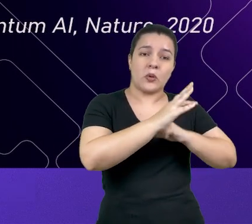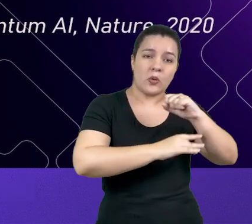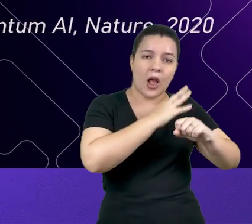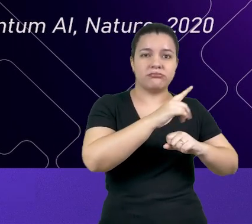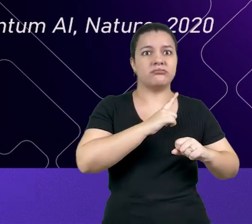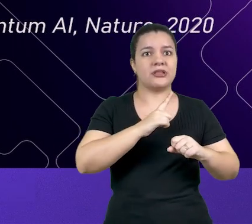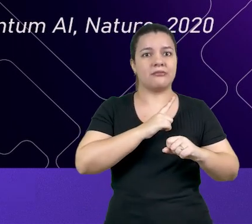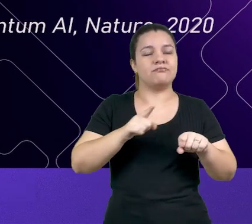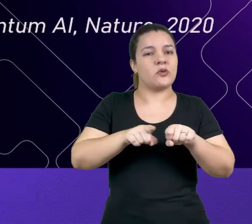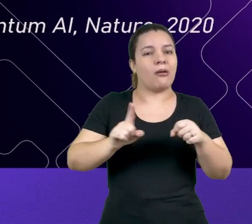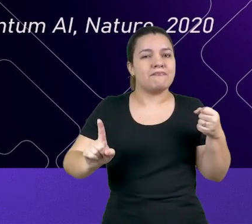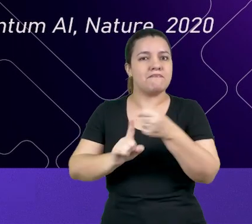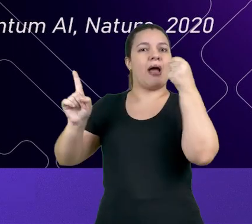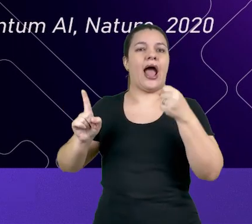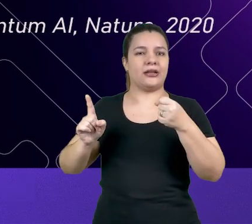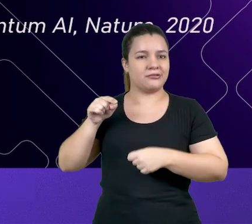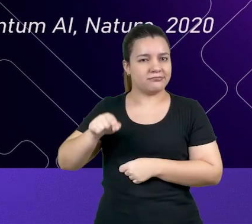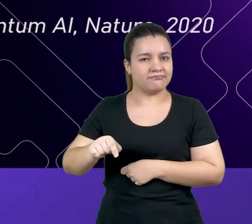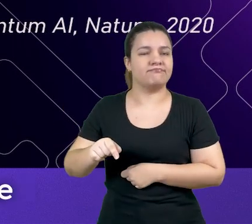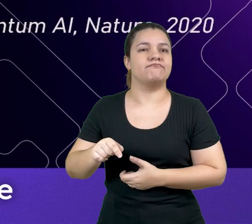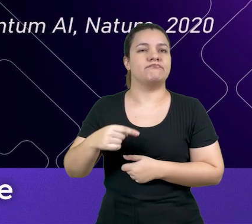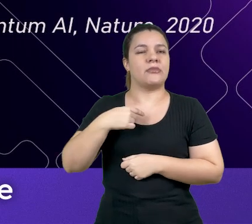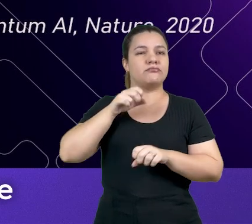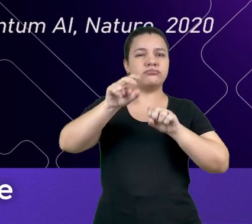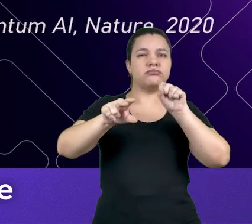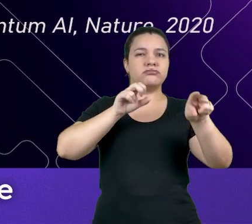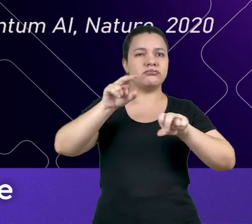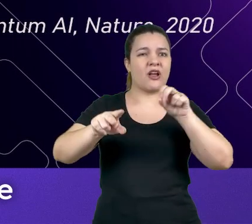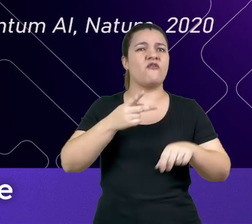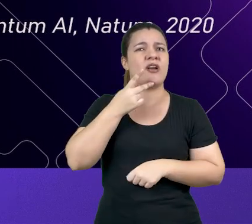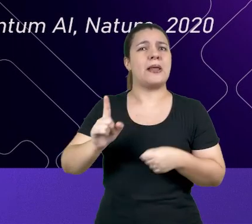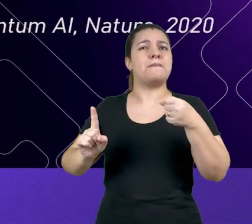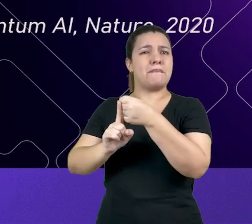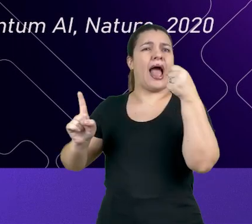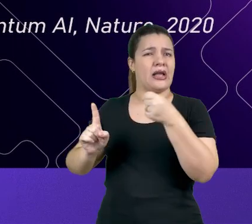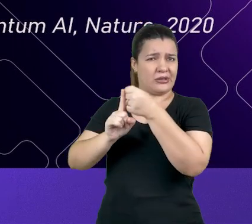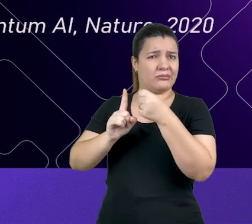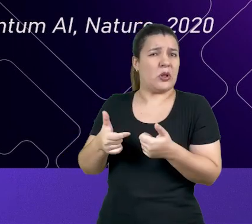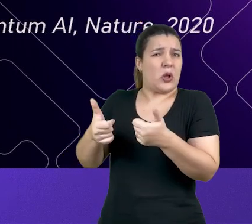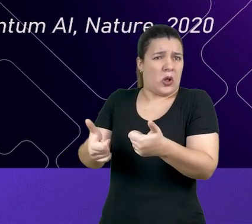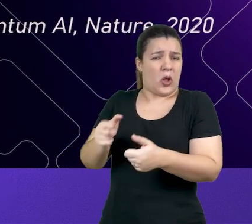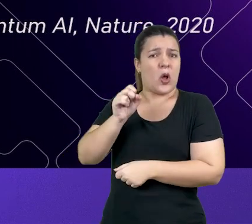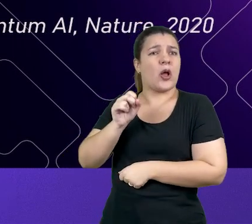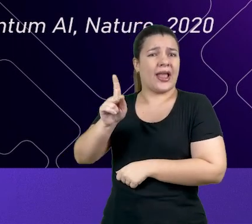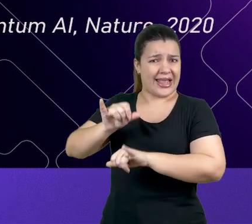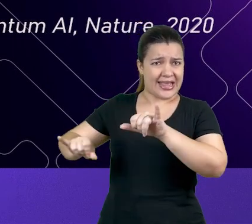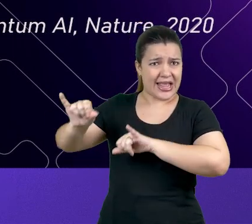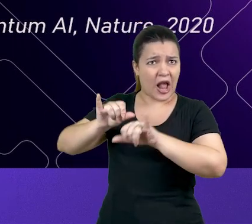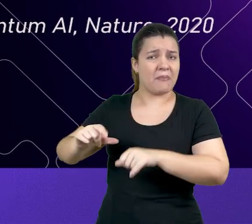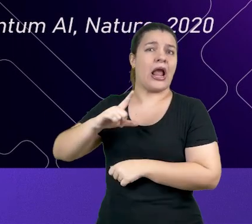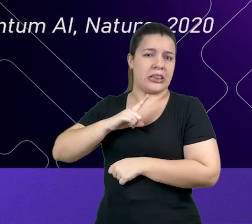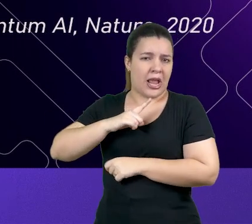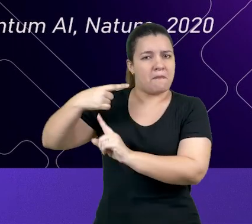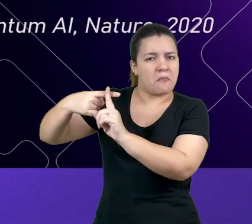é que quando a gente escuta isso, o discurso em geral acaba nesse ponto. Tá, a química vai